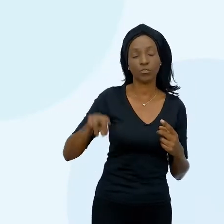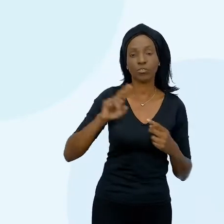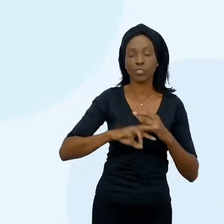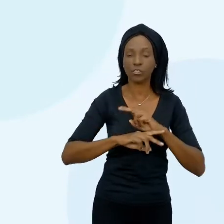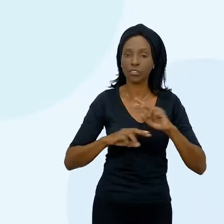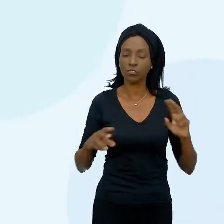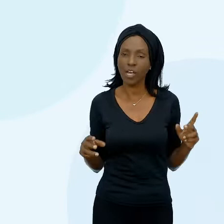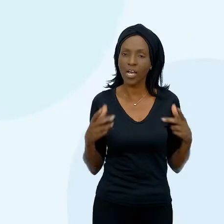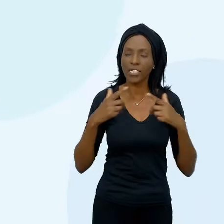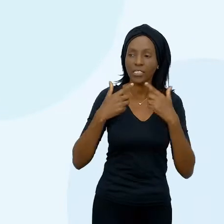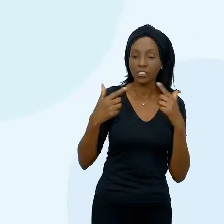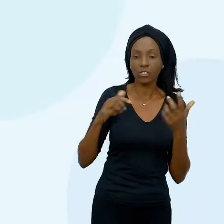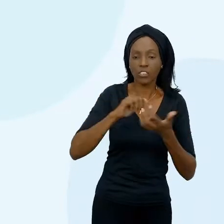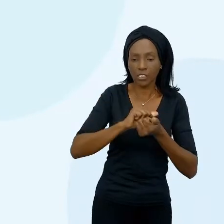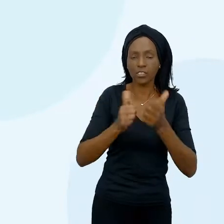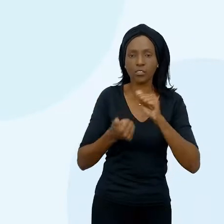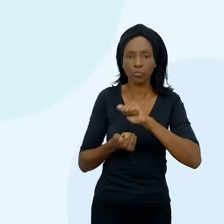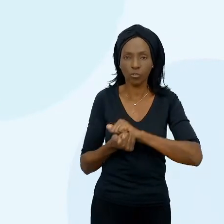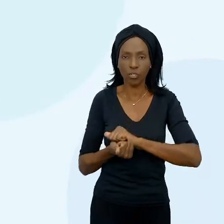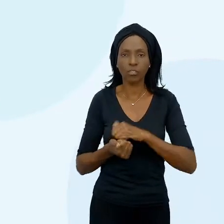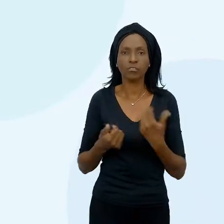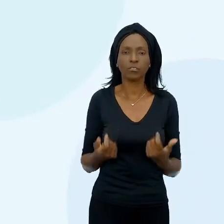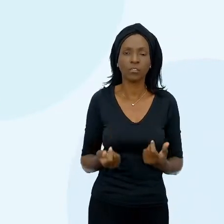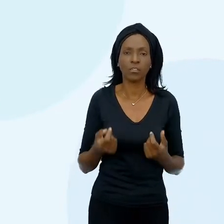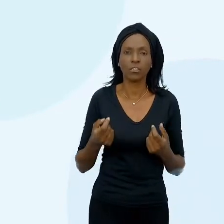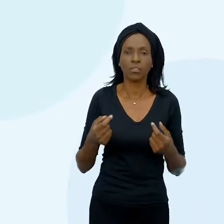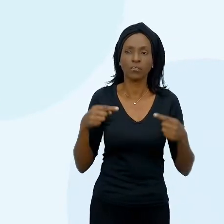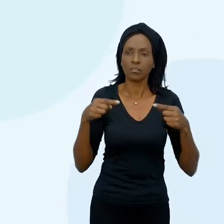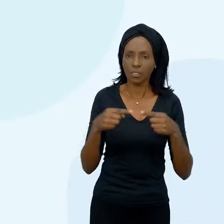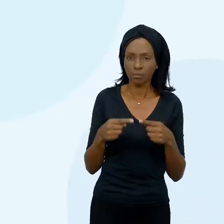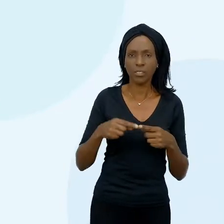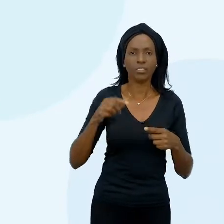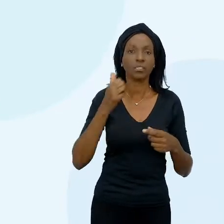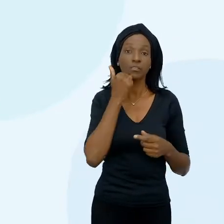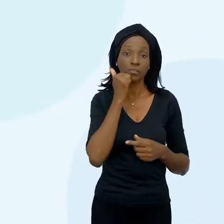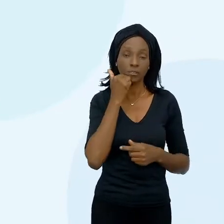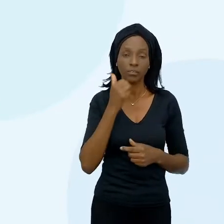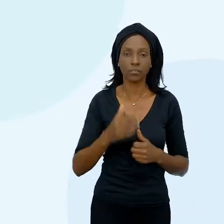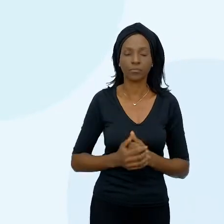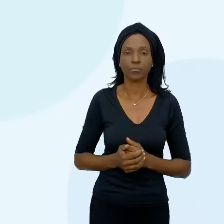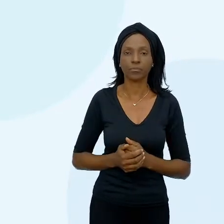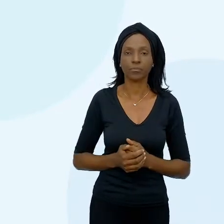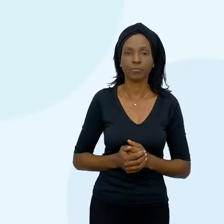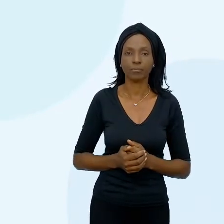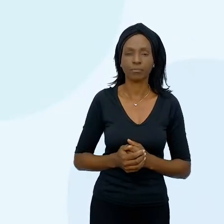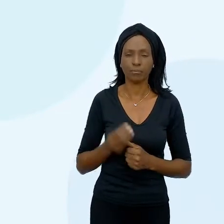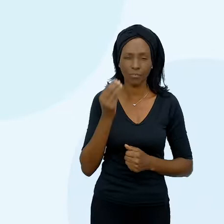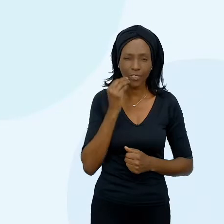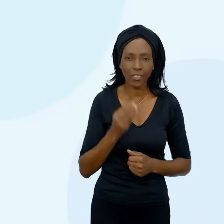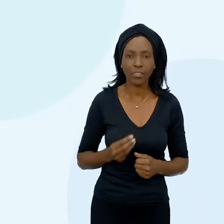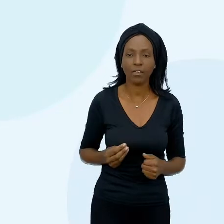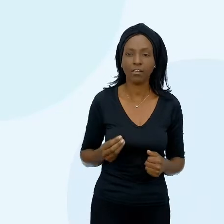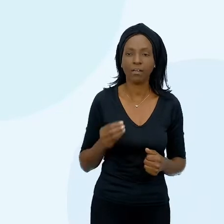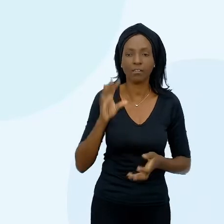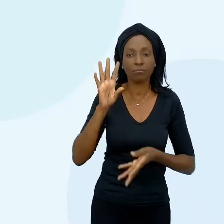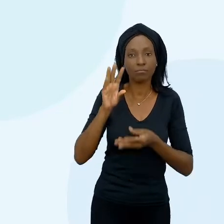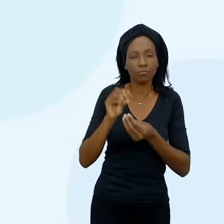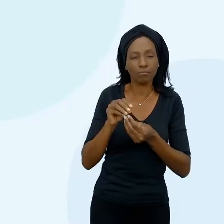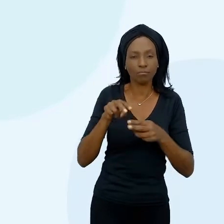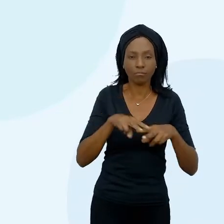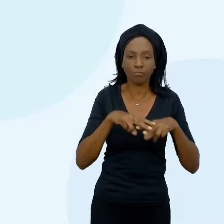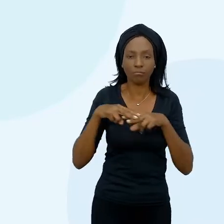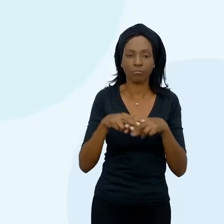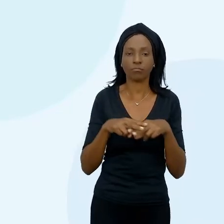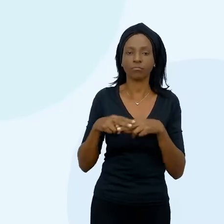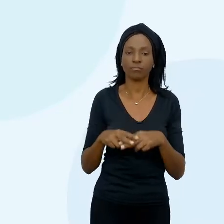e linguagens adequados à investigação científica. Bora fazer, então, uma breve